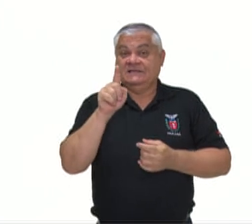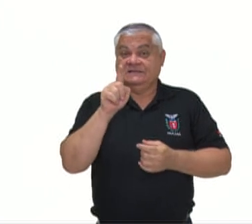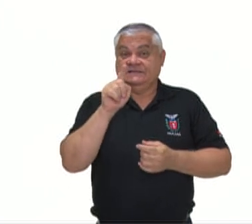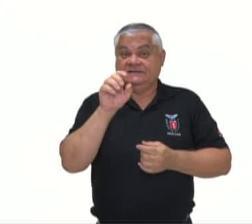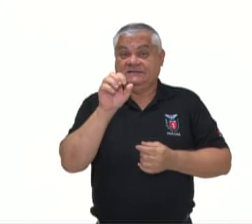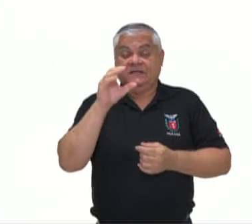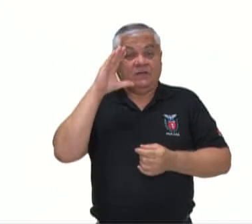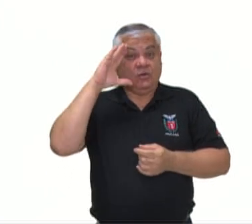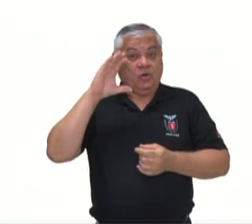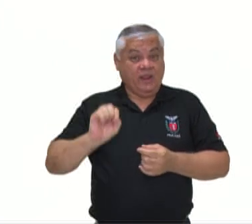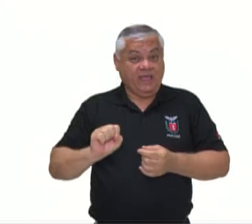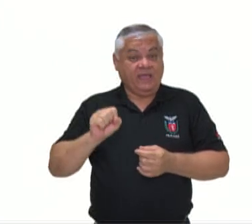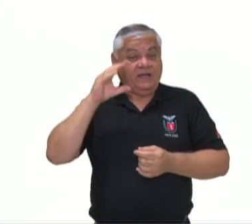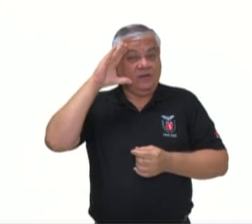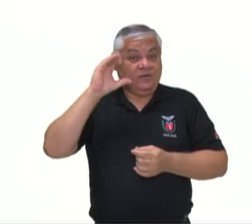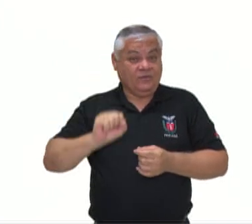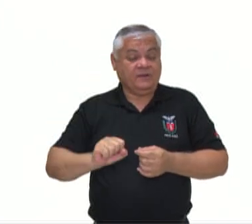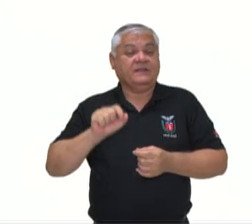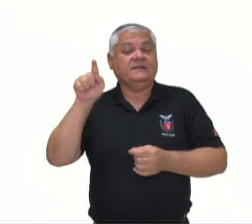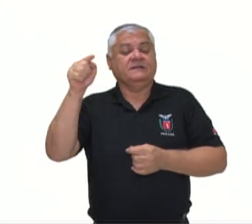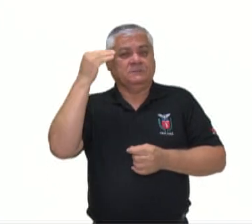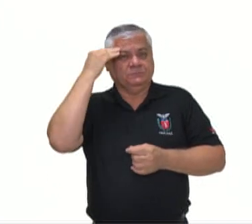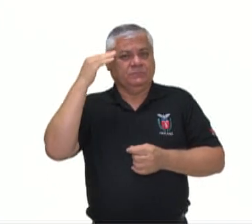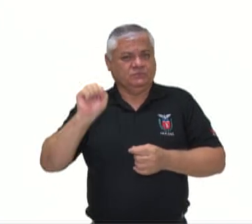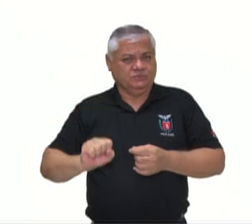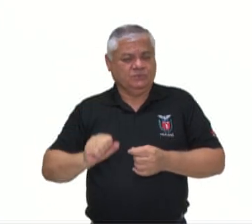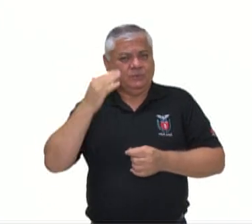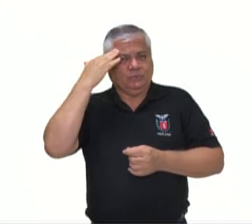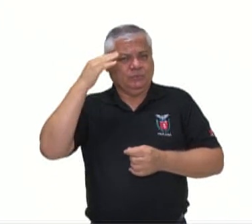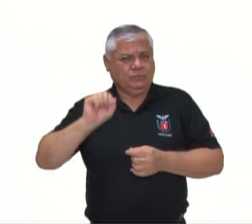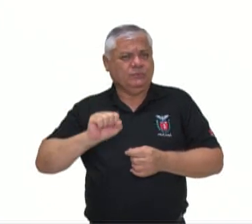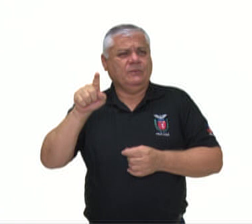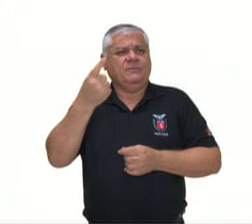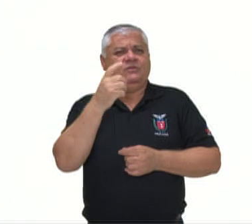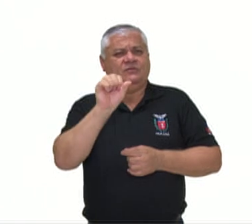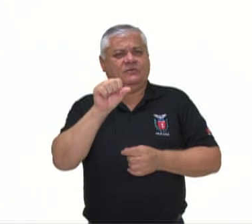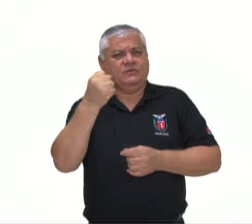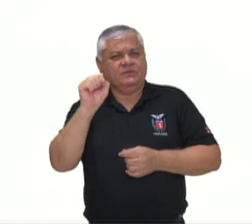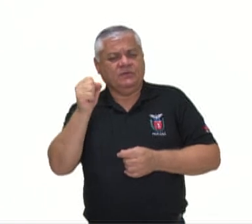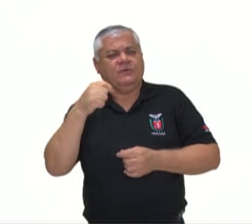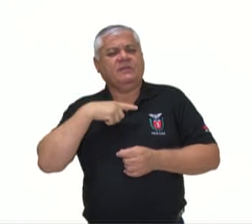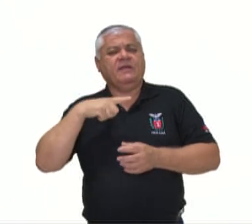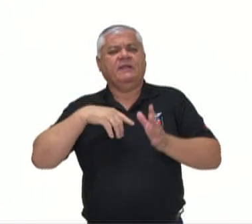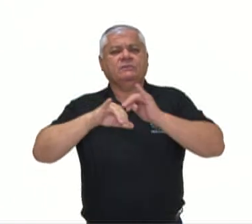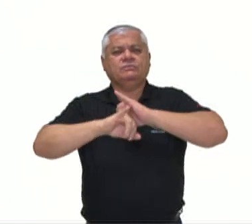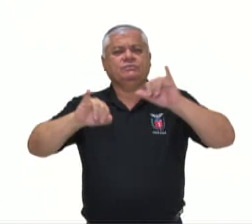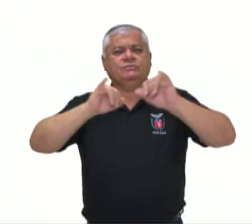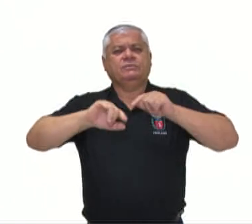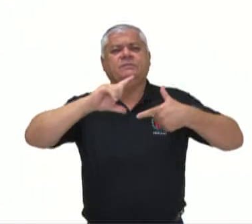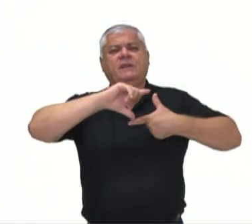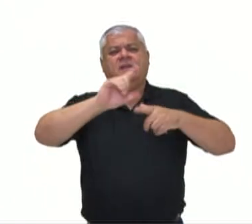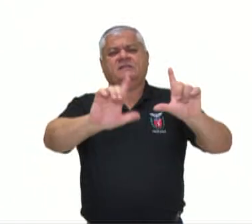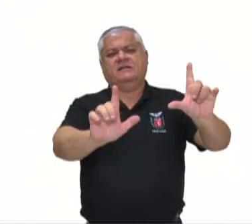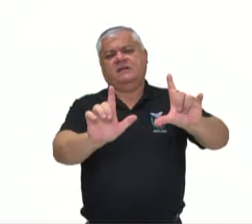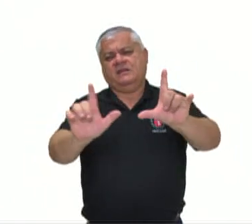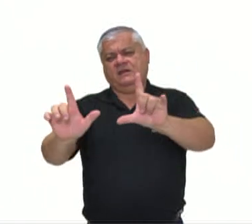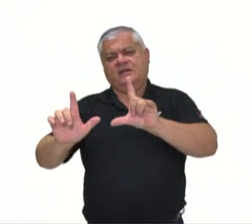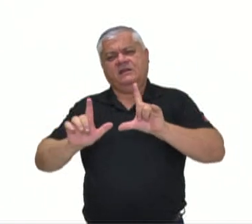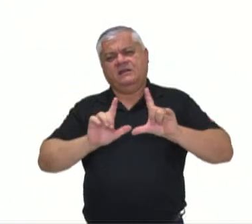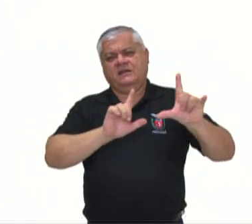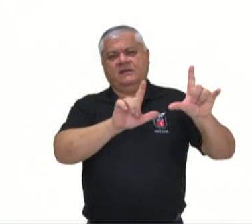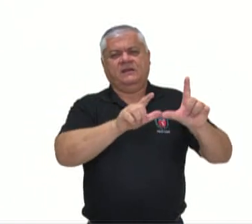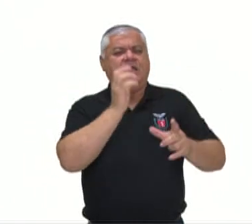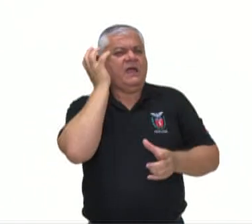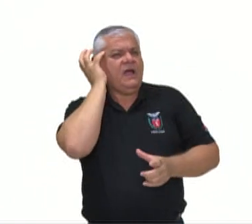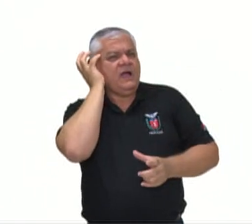TV, Newspapers and Radio. Então, lá em 1988, era uma transmissão tradicional pela televisão, jornais e